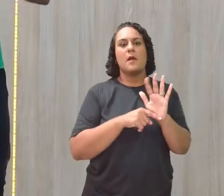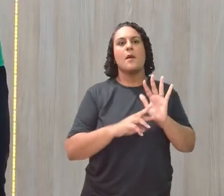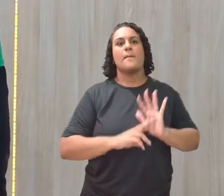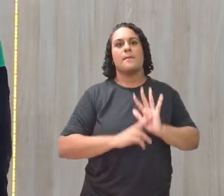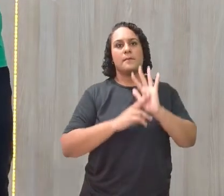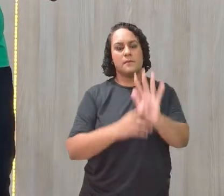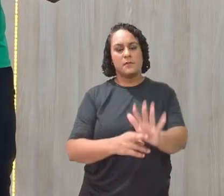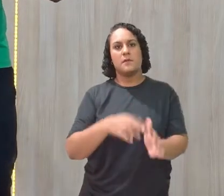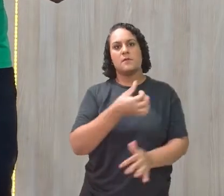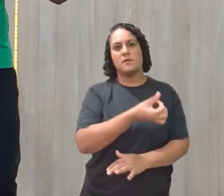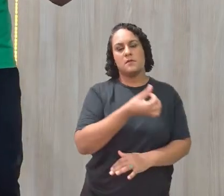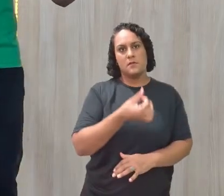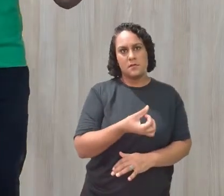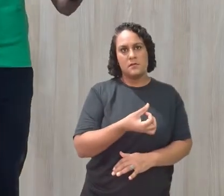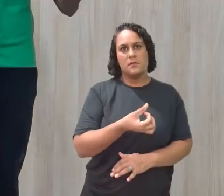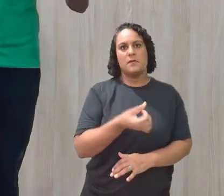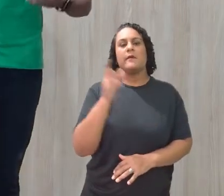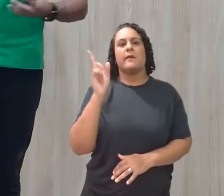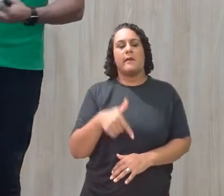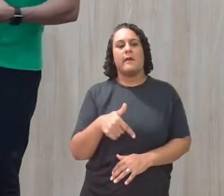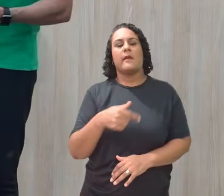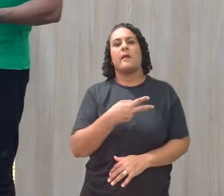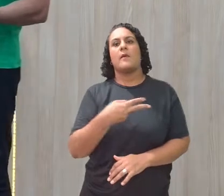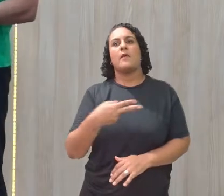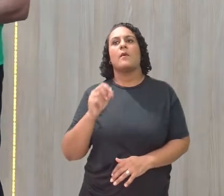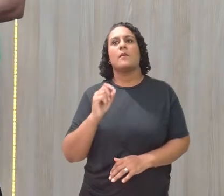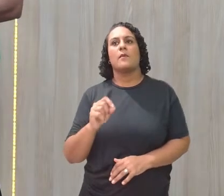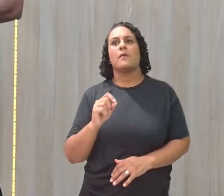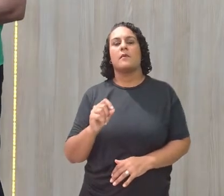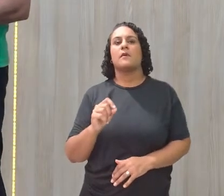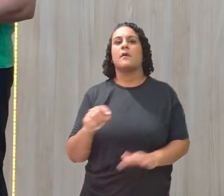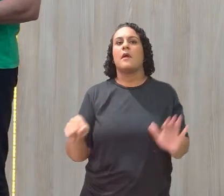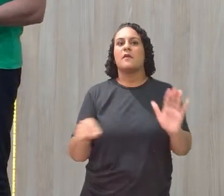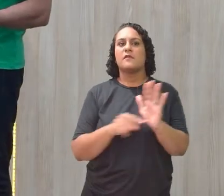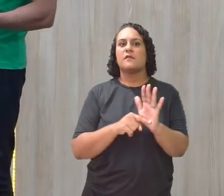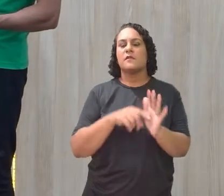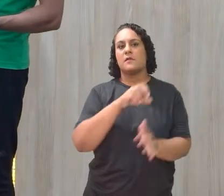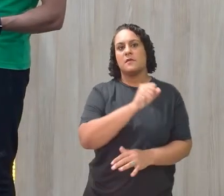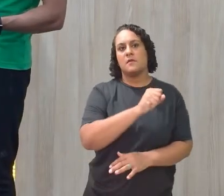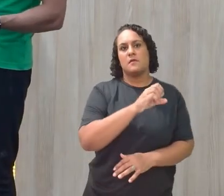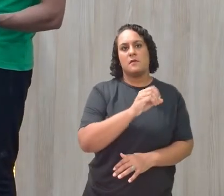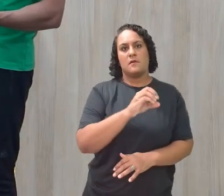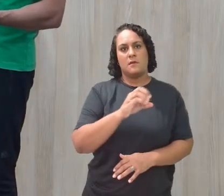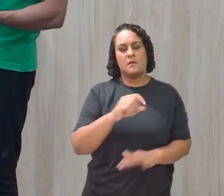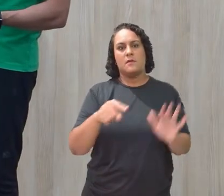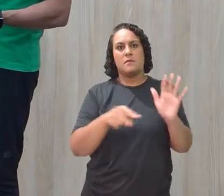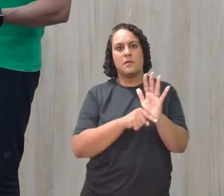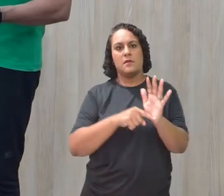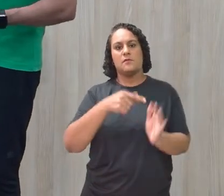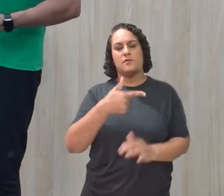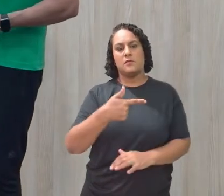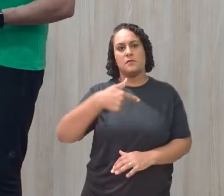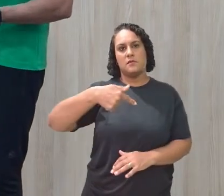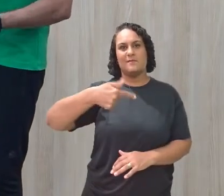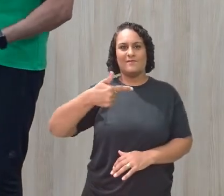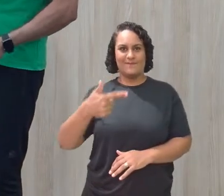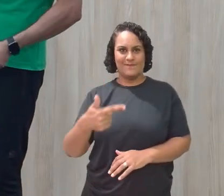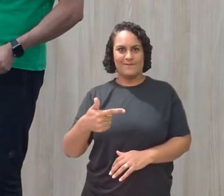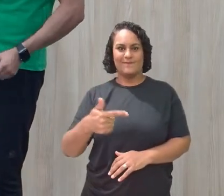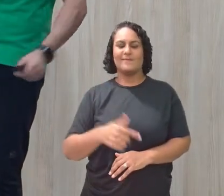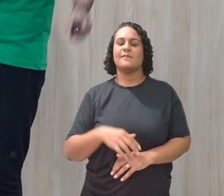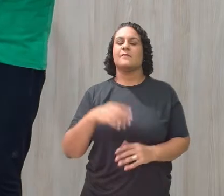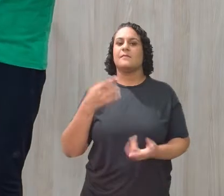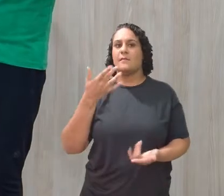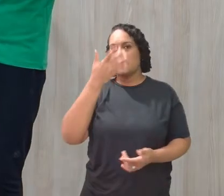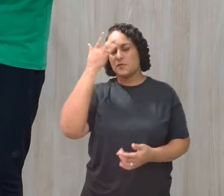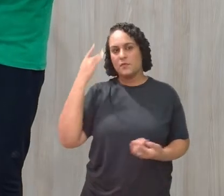representa os 66%, que é igual a essa diferença daqui de 800 por